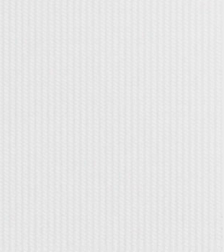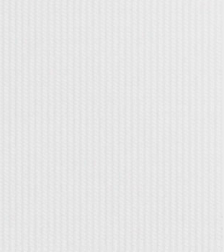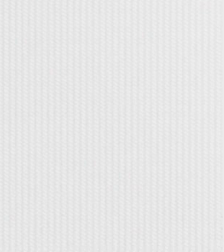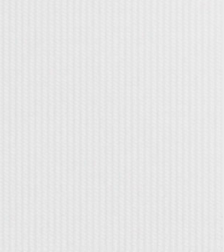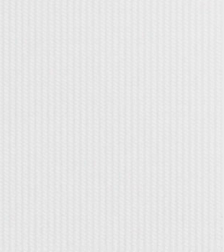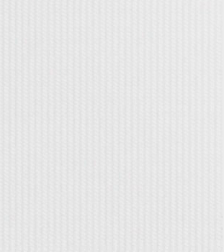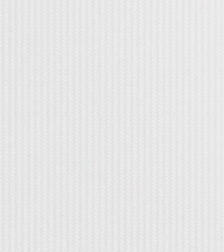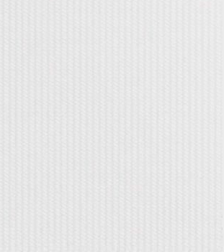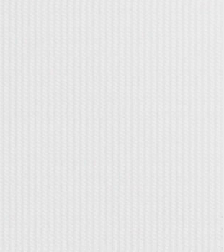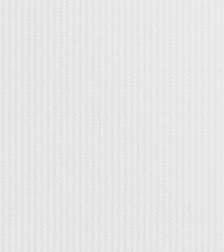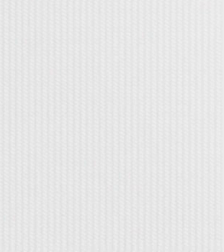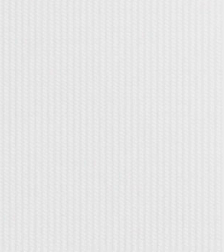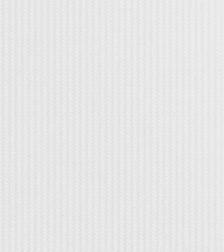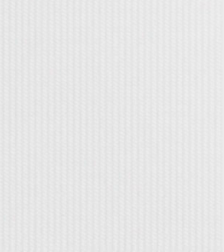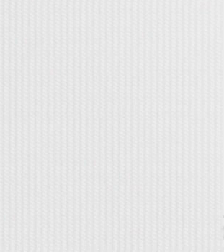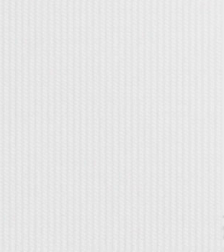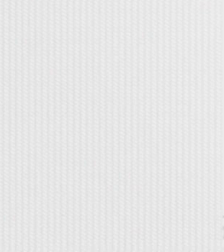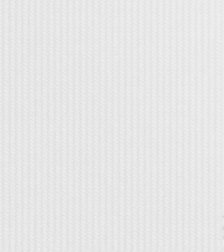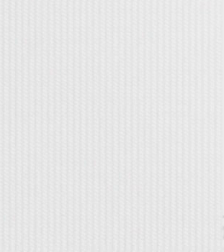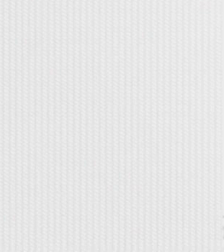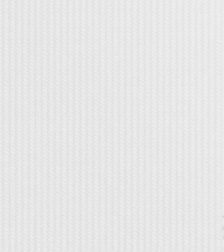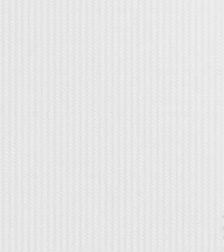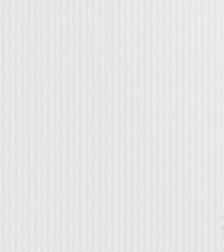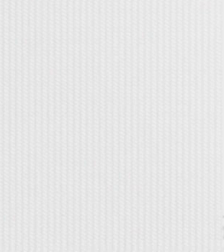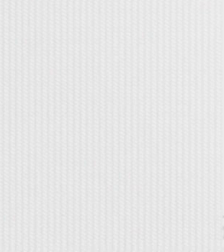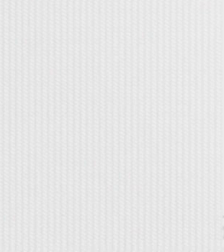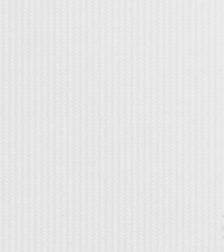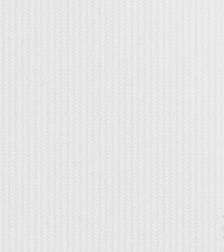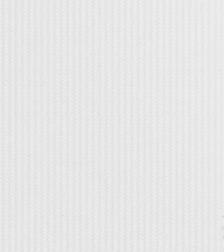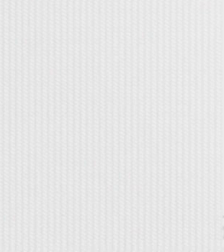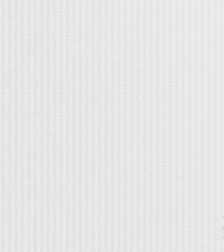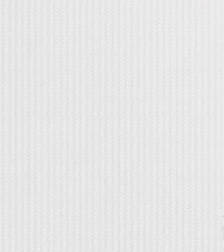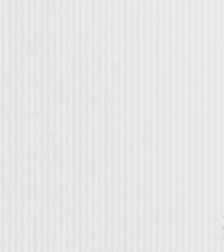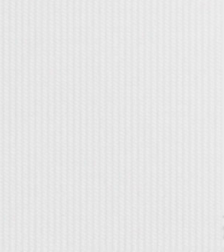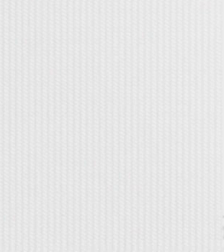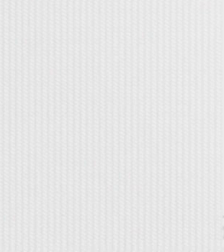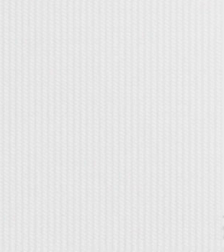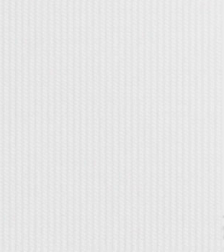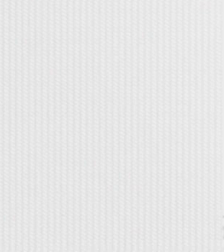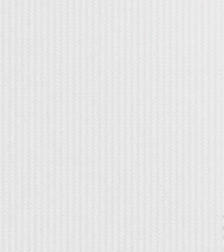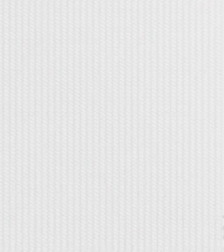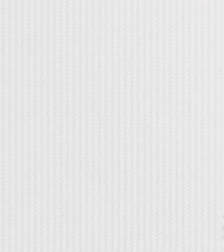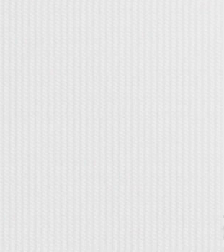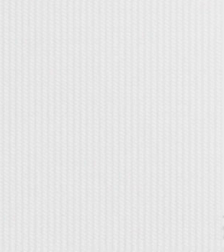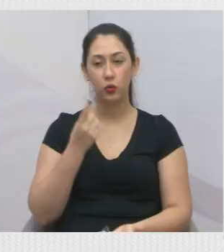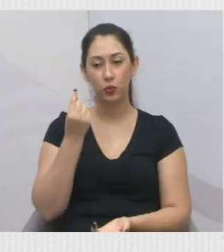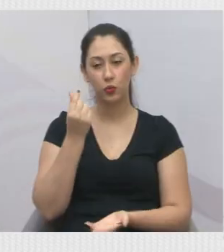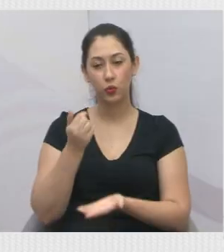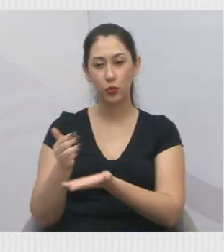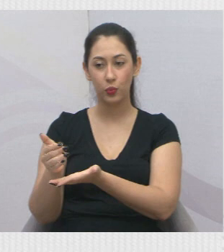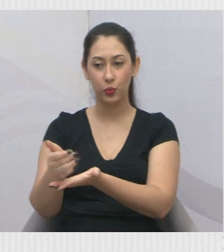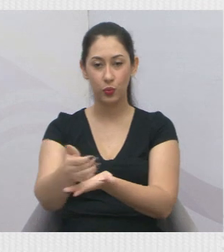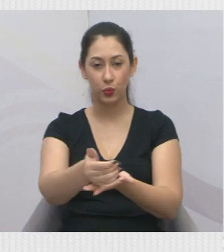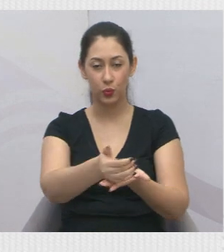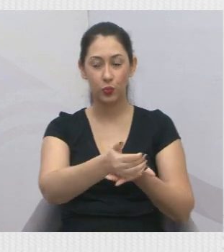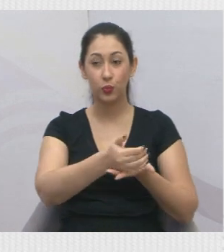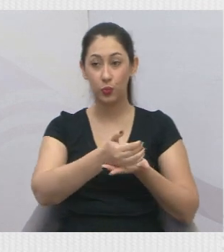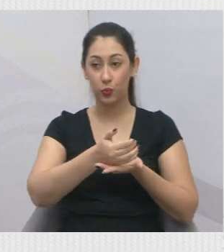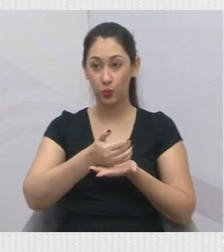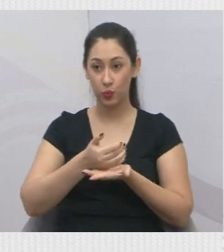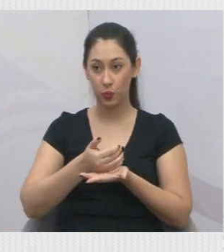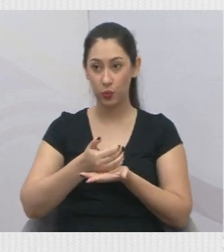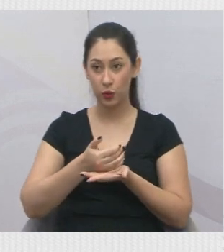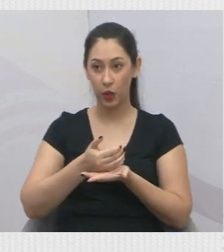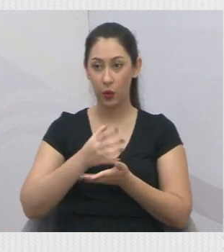serão apresentados aqui hoje do encerramento 2021. Temos aqui a nossa receita corrente líquida,